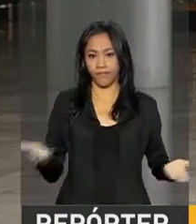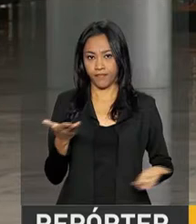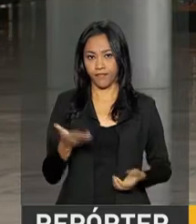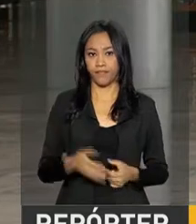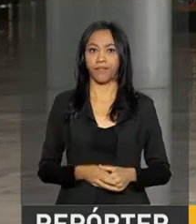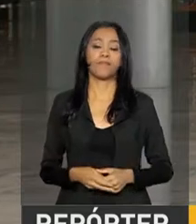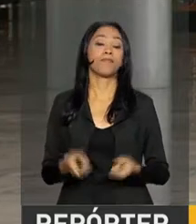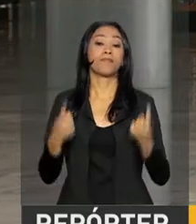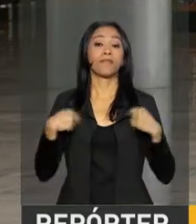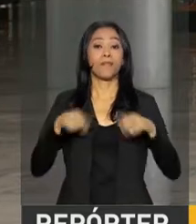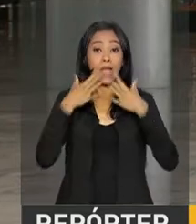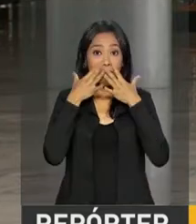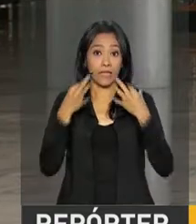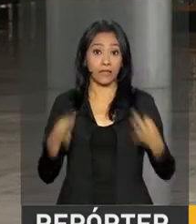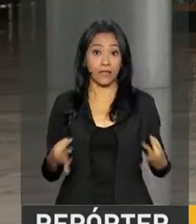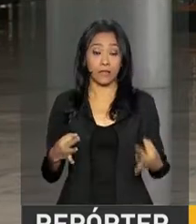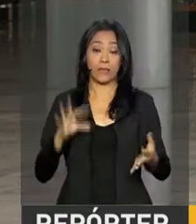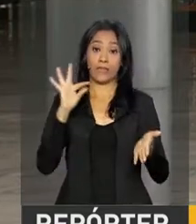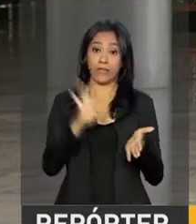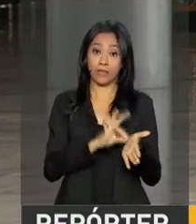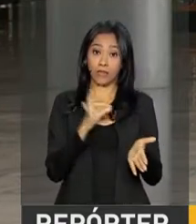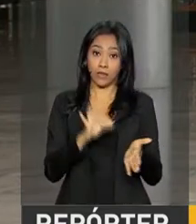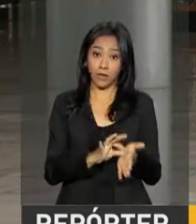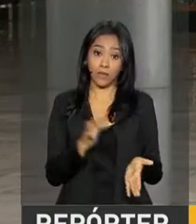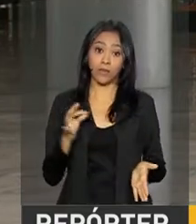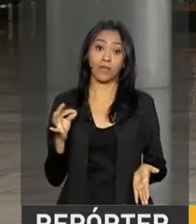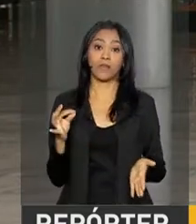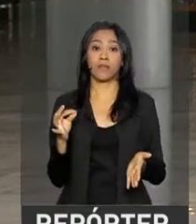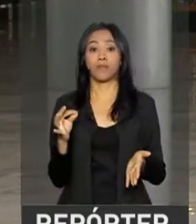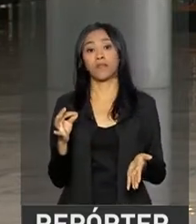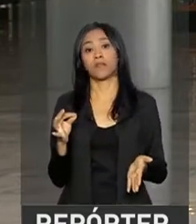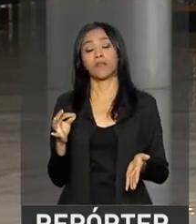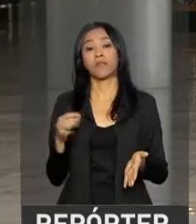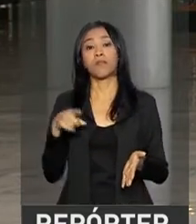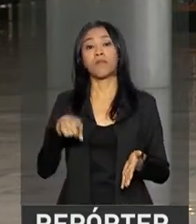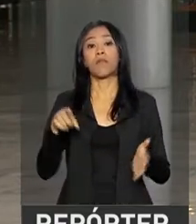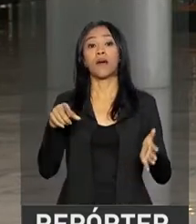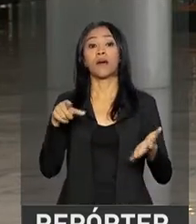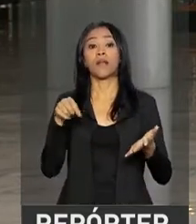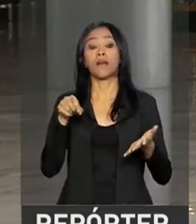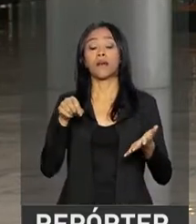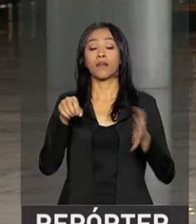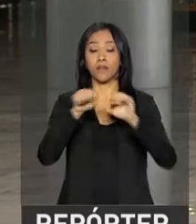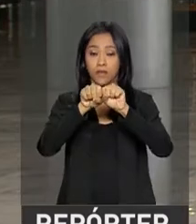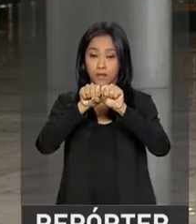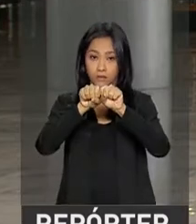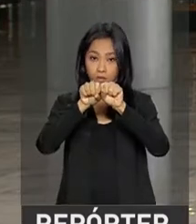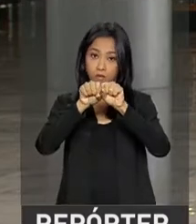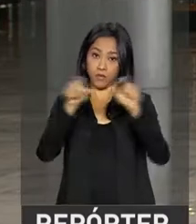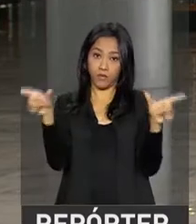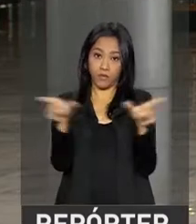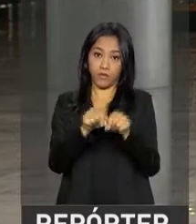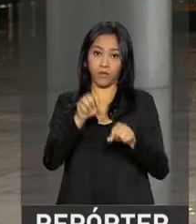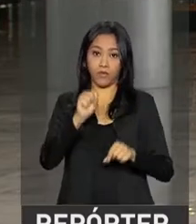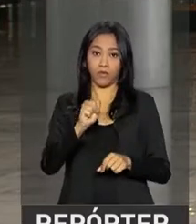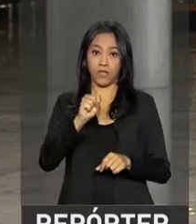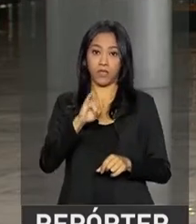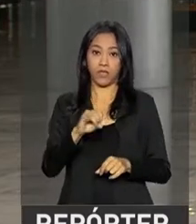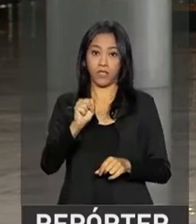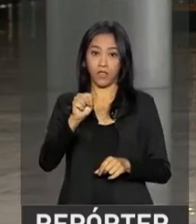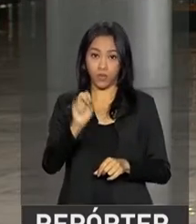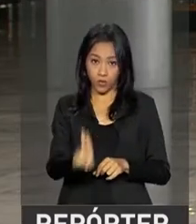e atenção as inscrições para o sistema de seleção unificada o sisu que seleciona candidatos